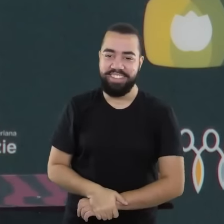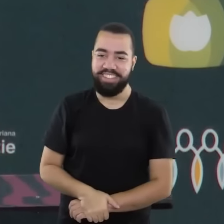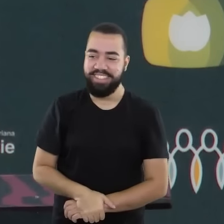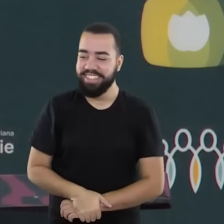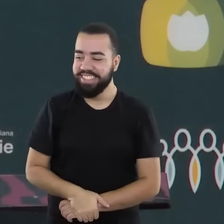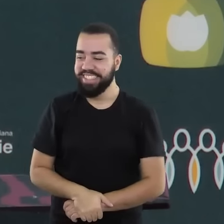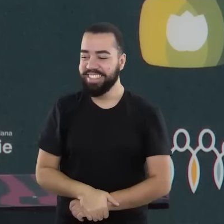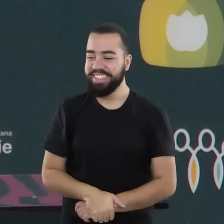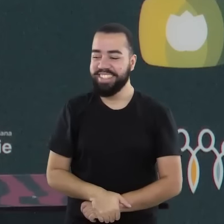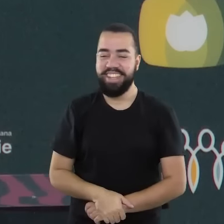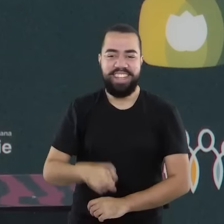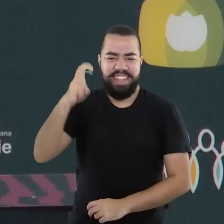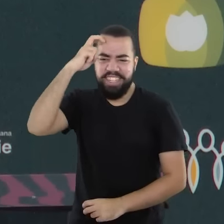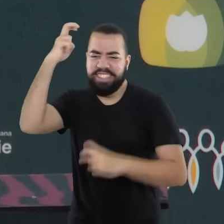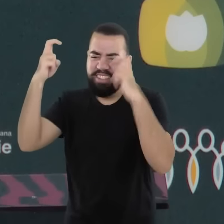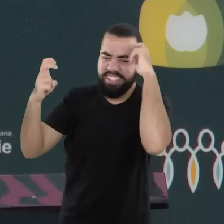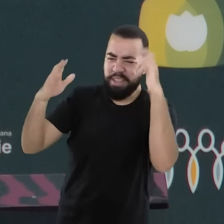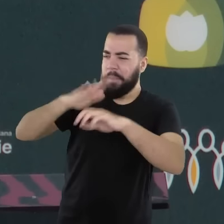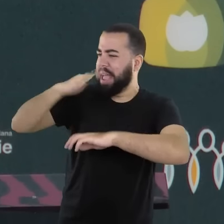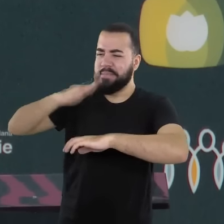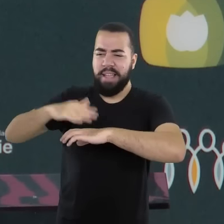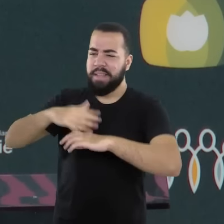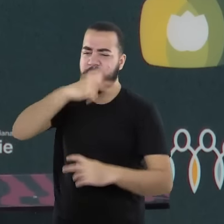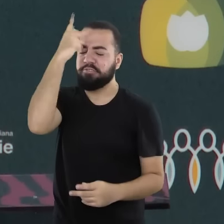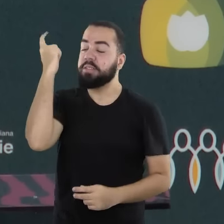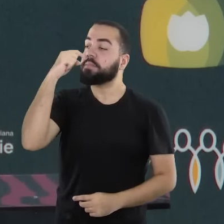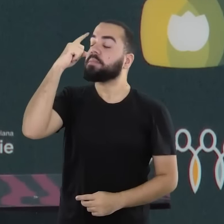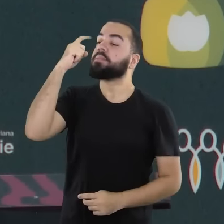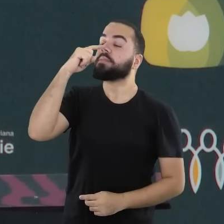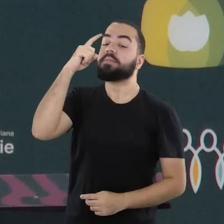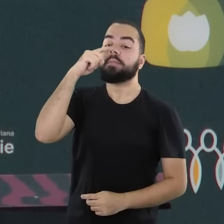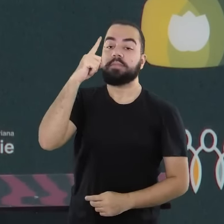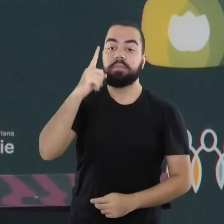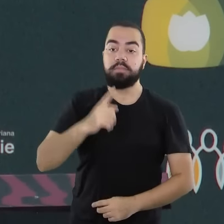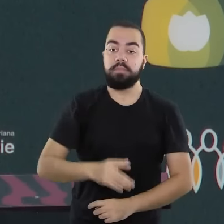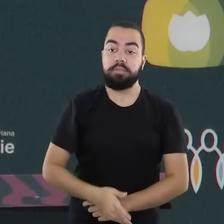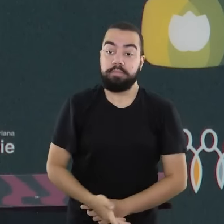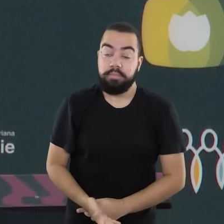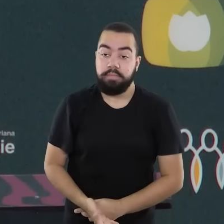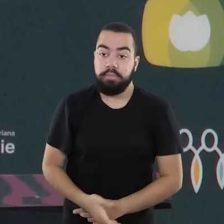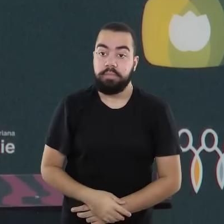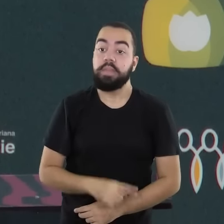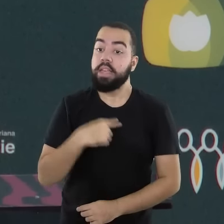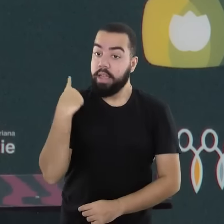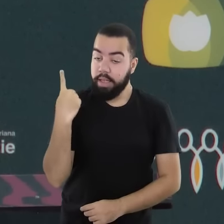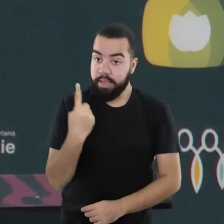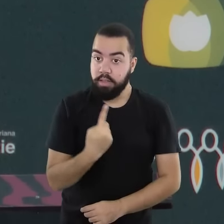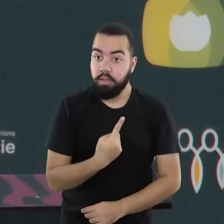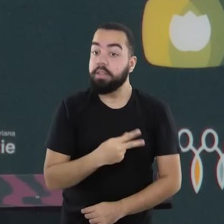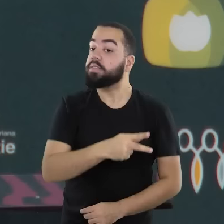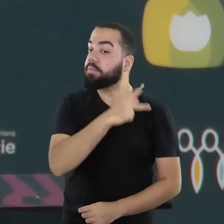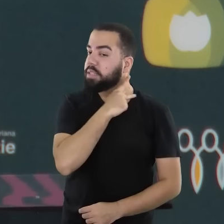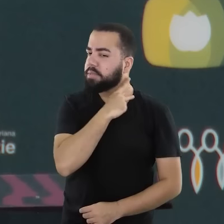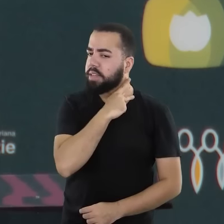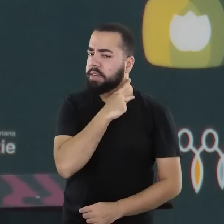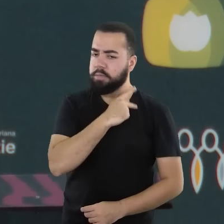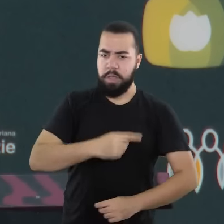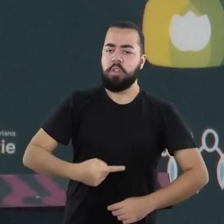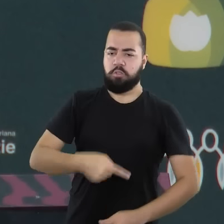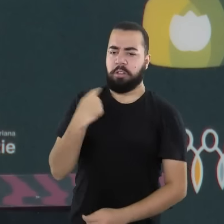Então, quanto mais inteligência, mais soberba. E nós, presbiterianos, somos